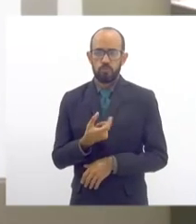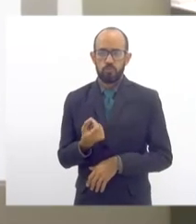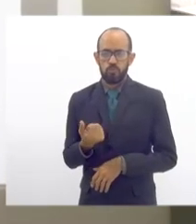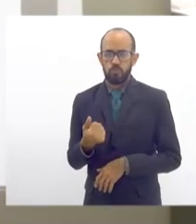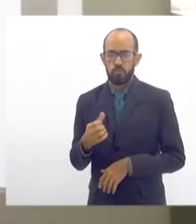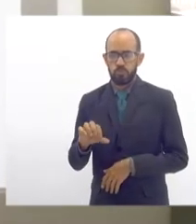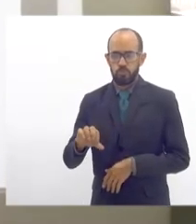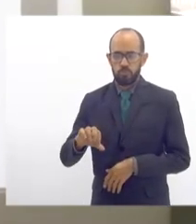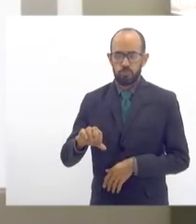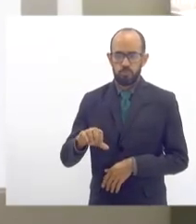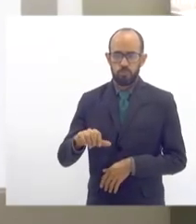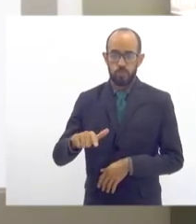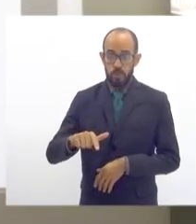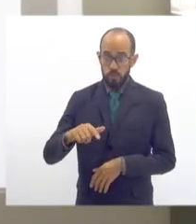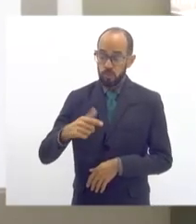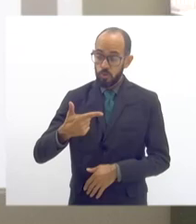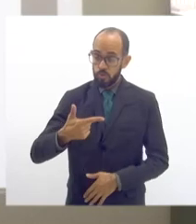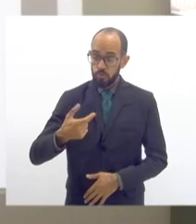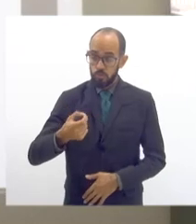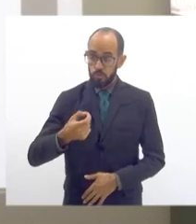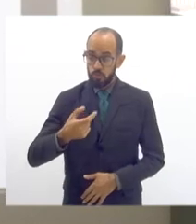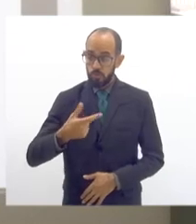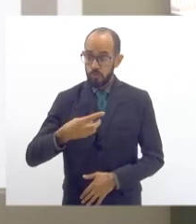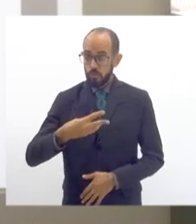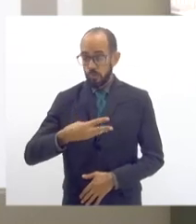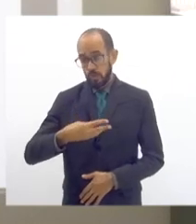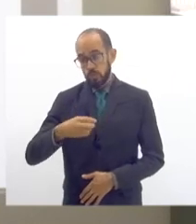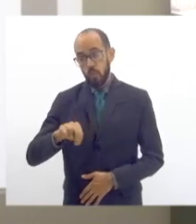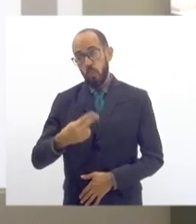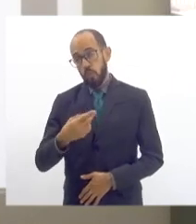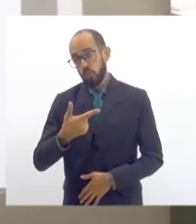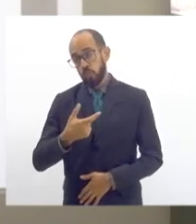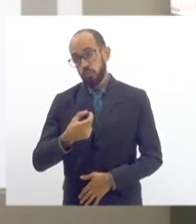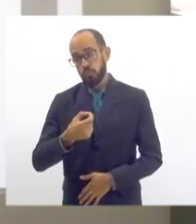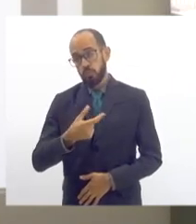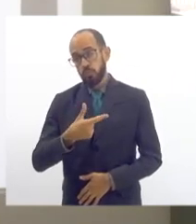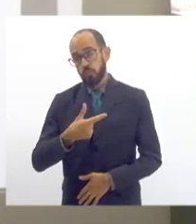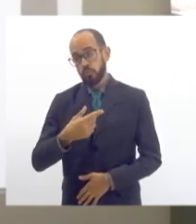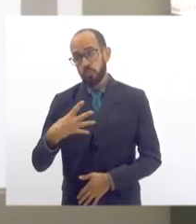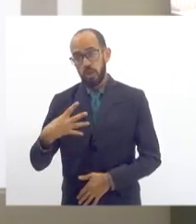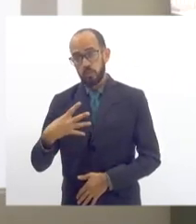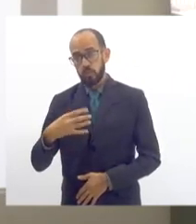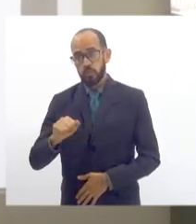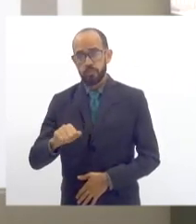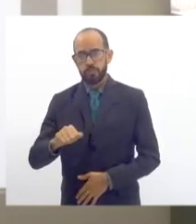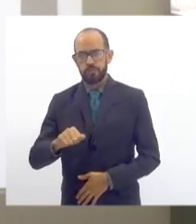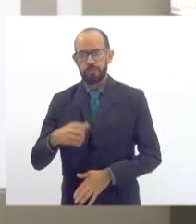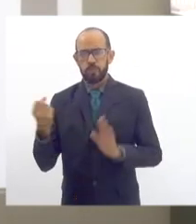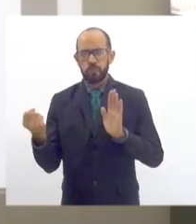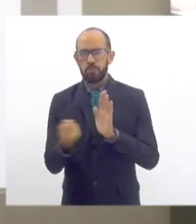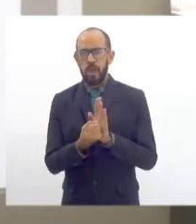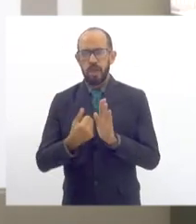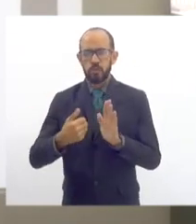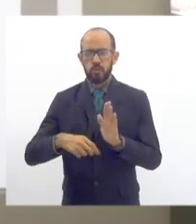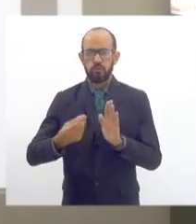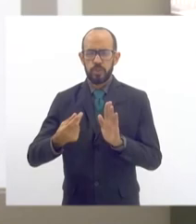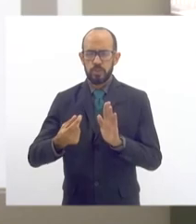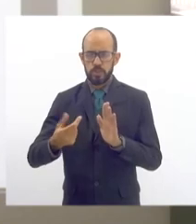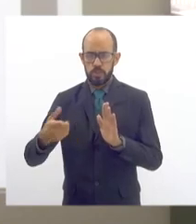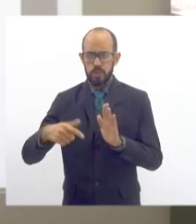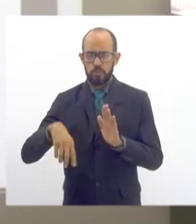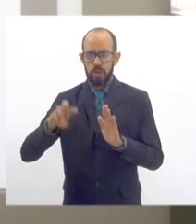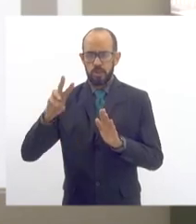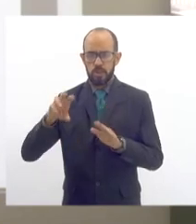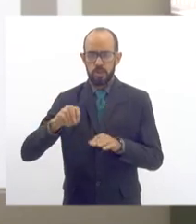2024. O impacto financeiro a gente tem aqui, a comissão fez o trabalho de verificar esse impacto para 30 anos, a